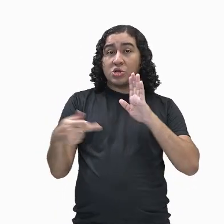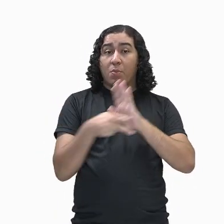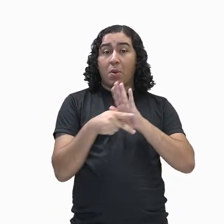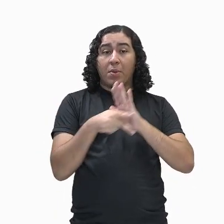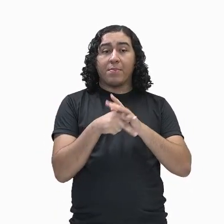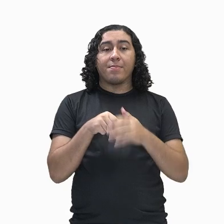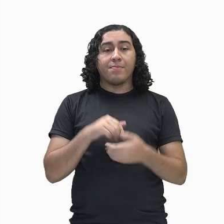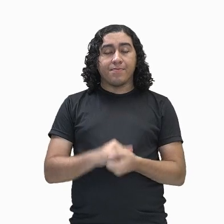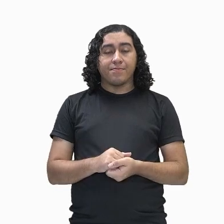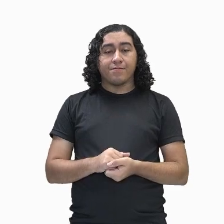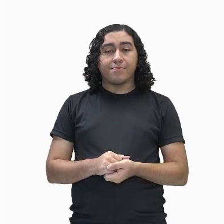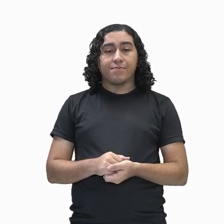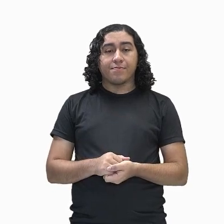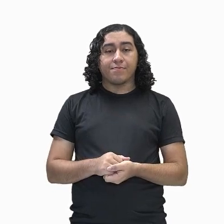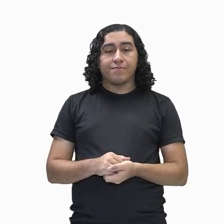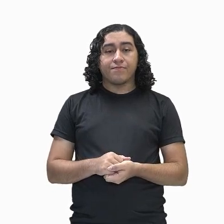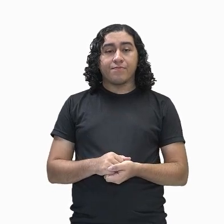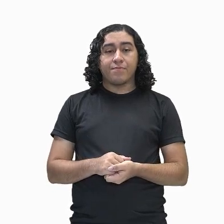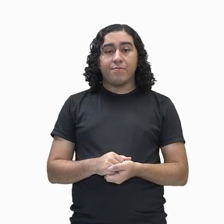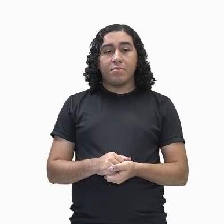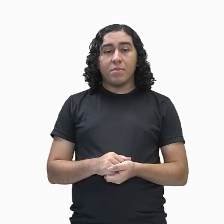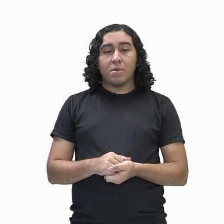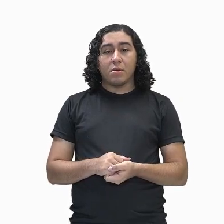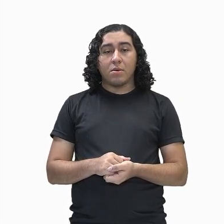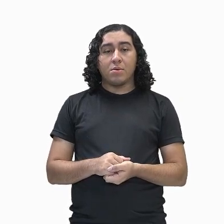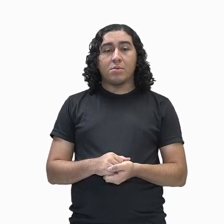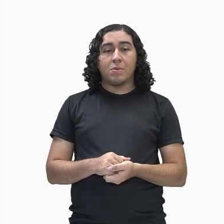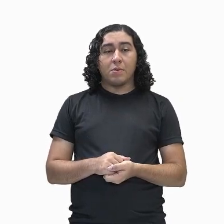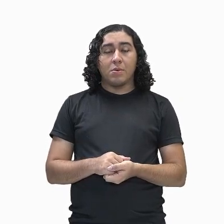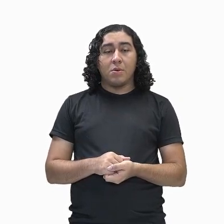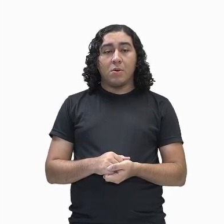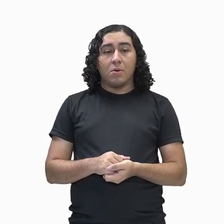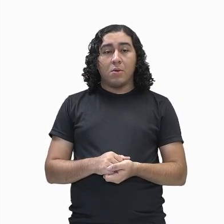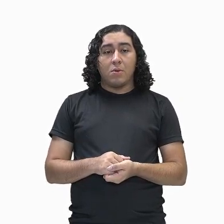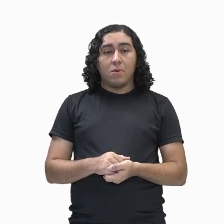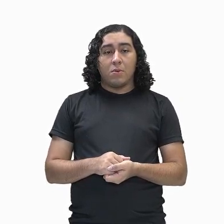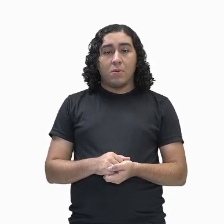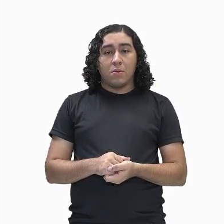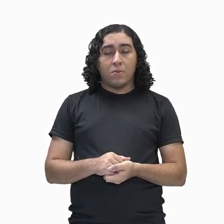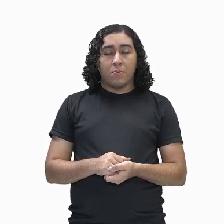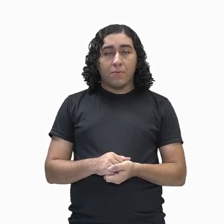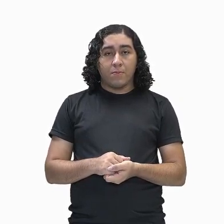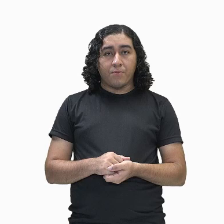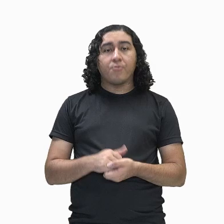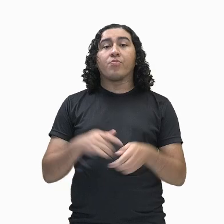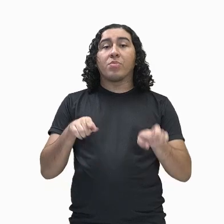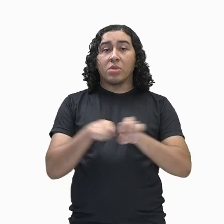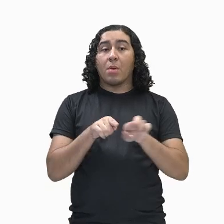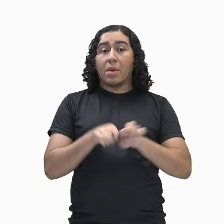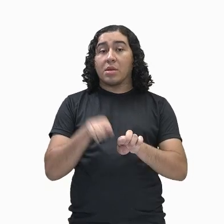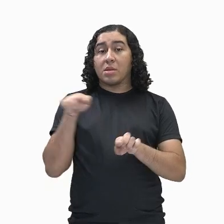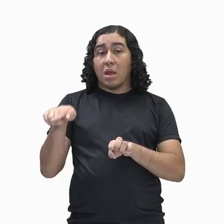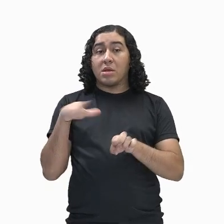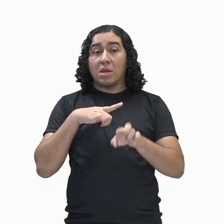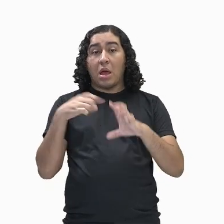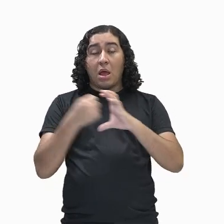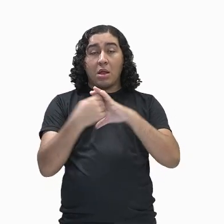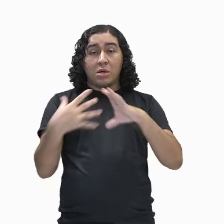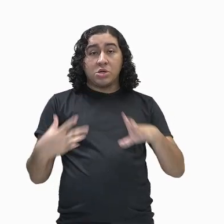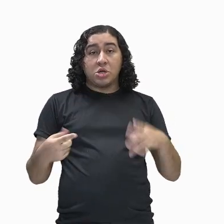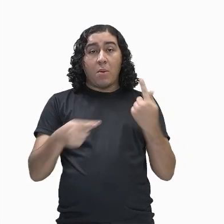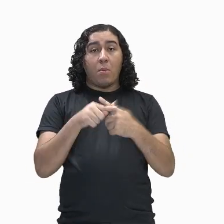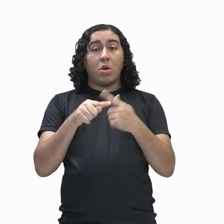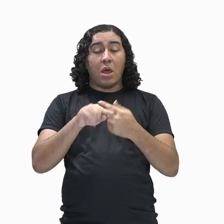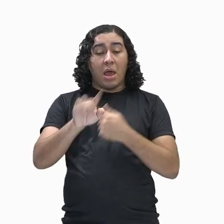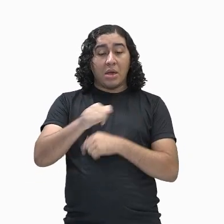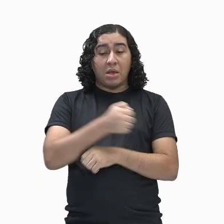folhas largas e também perenes, né? Então, existe essa característica, porque essa planta,